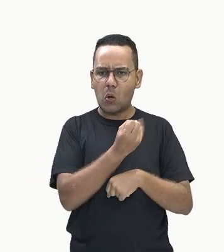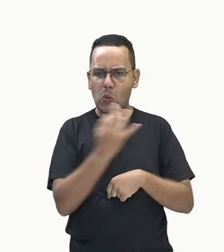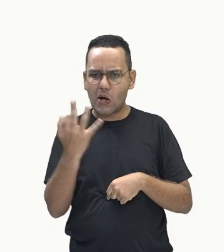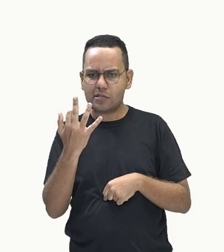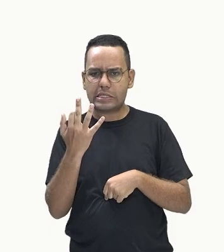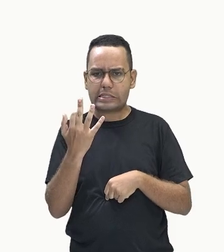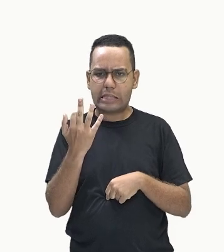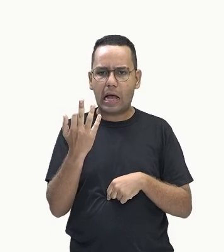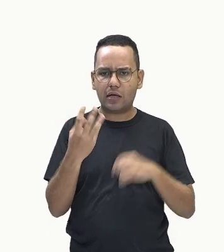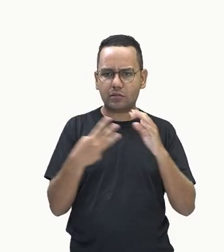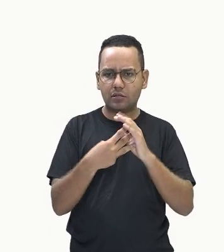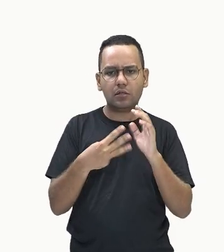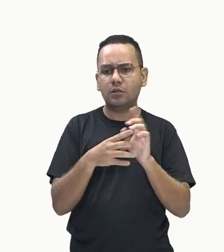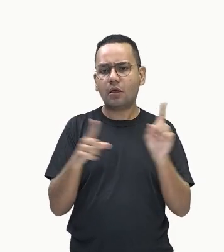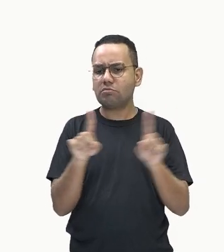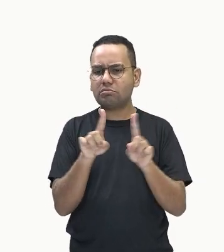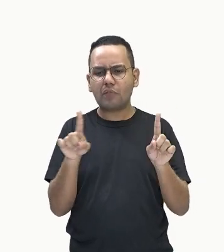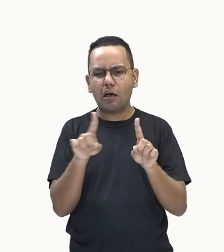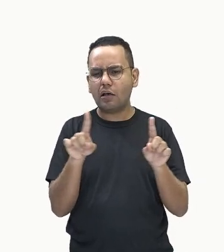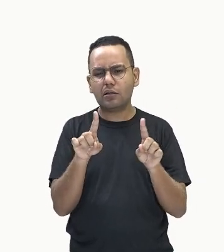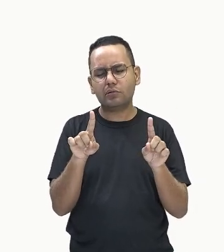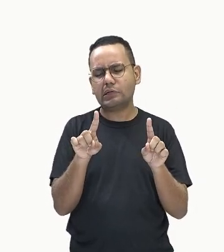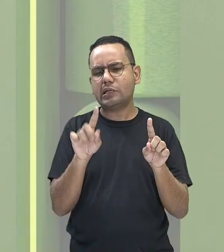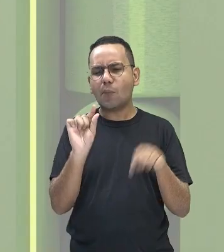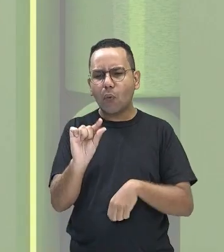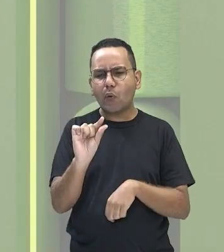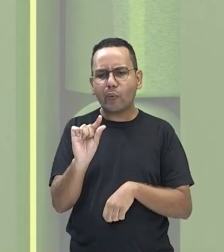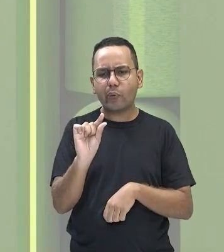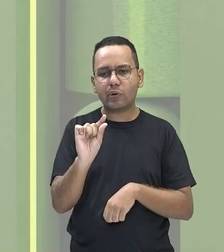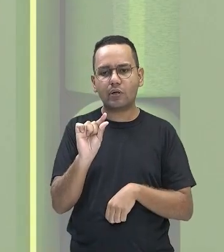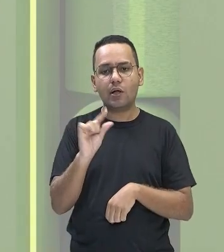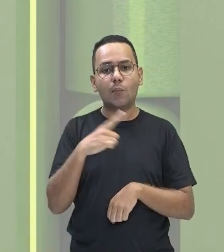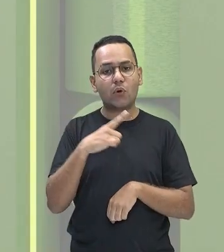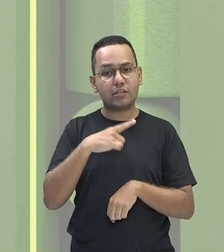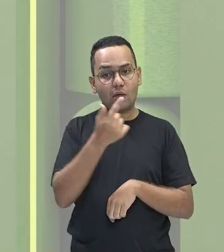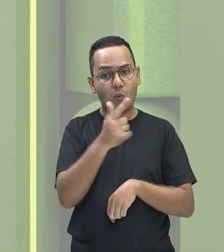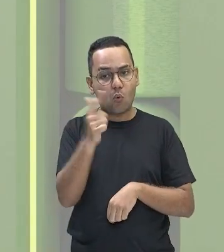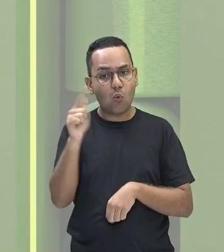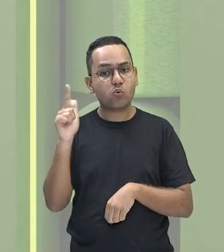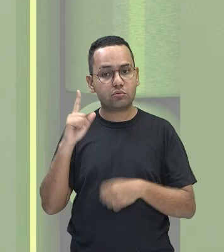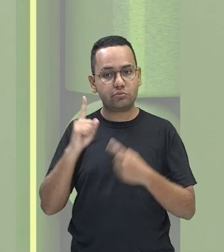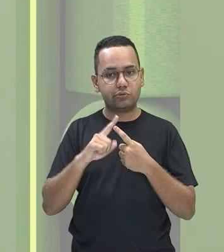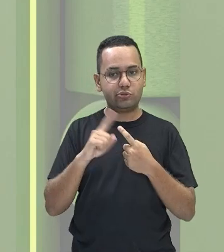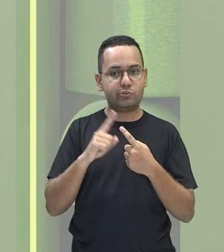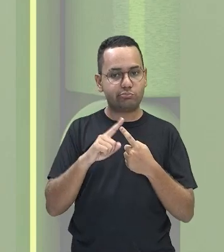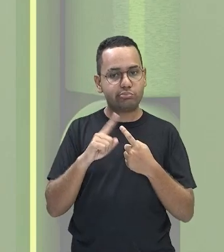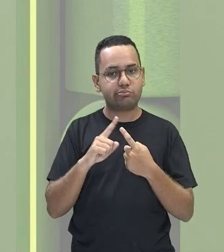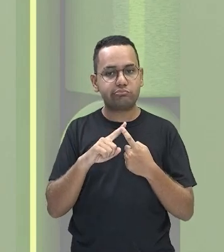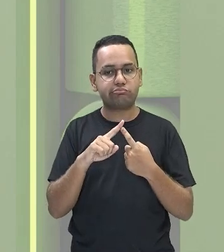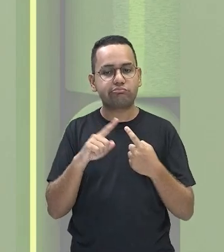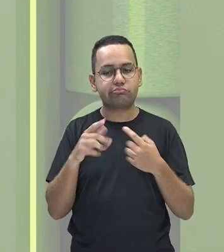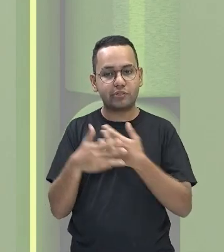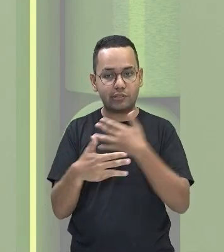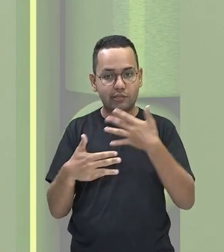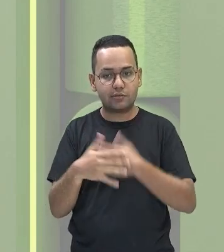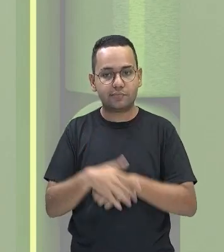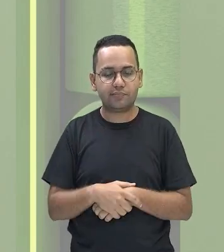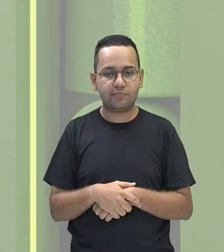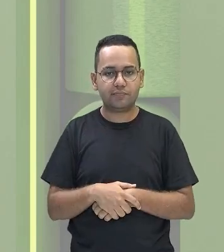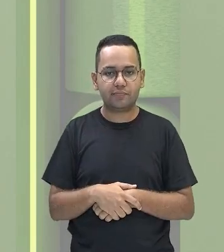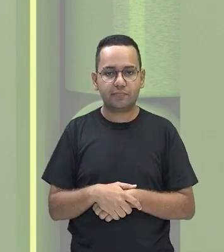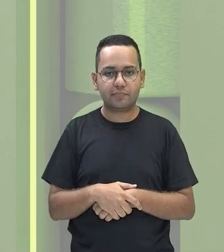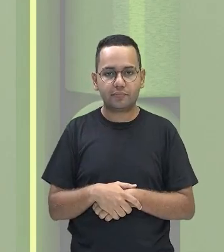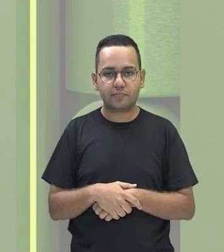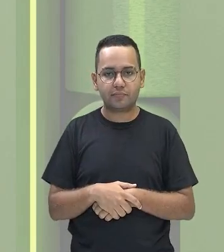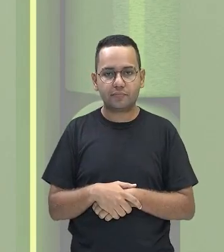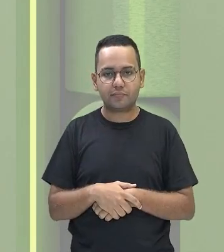quantidade pequena de células, porque depois dele tem outros tecidos. Ele é um tecido de revestimento. É como se, lá no início da nossa aula eu